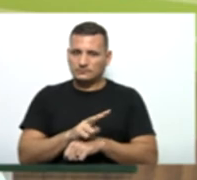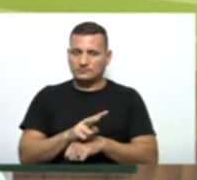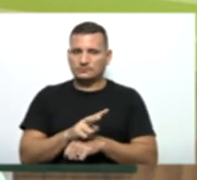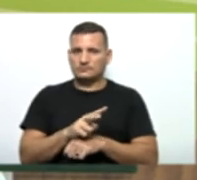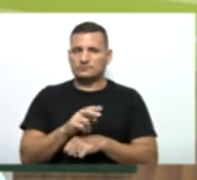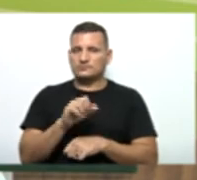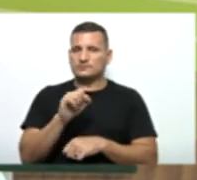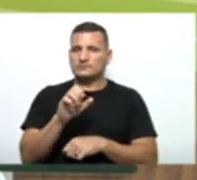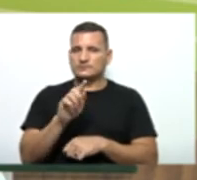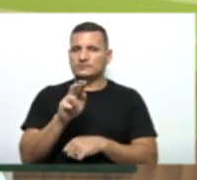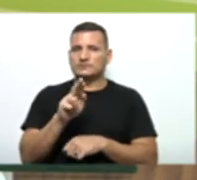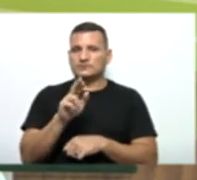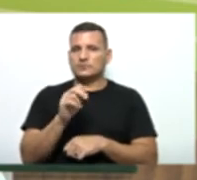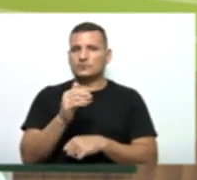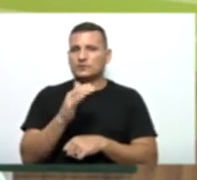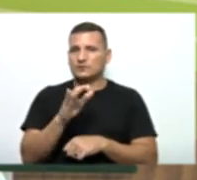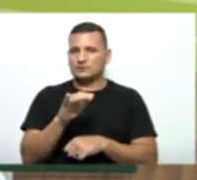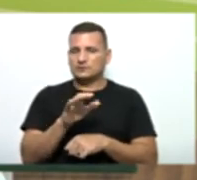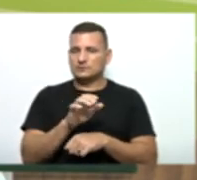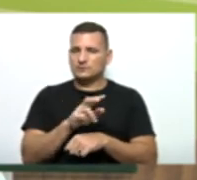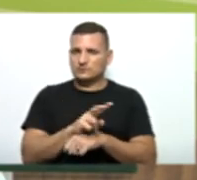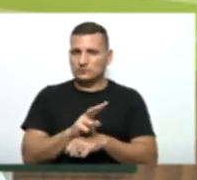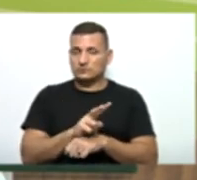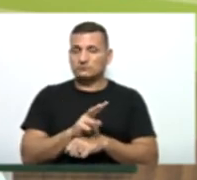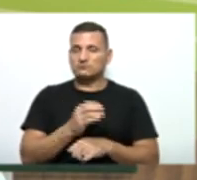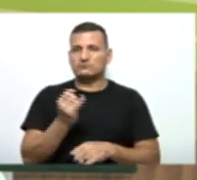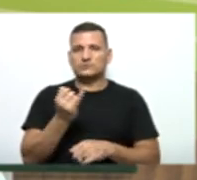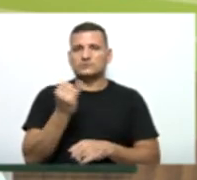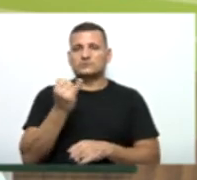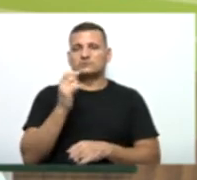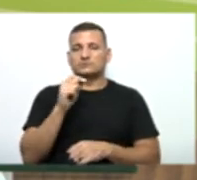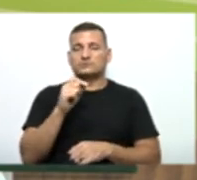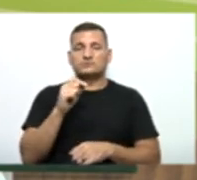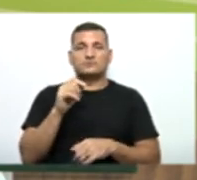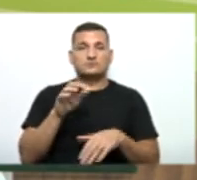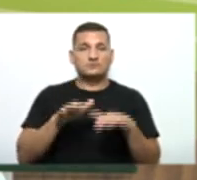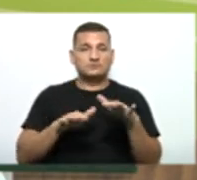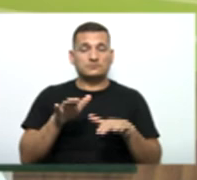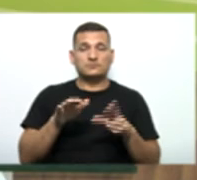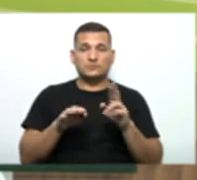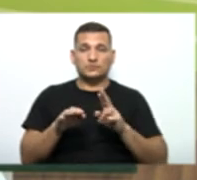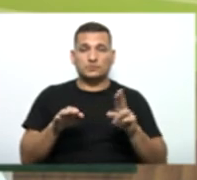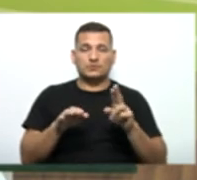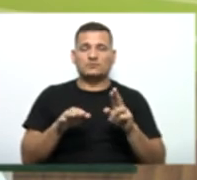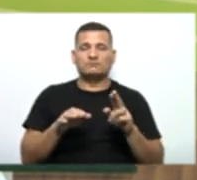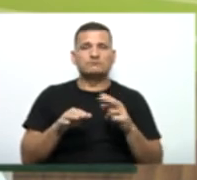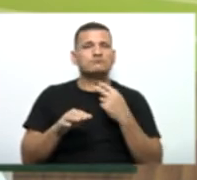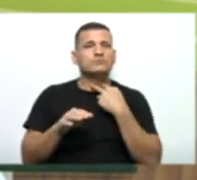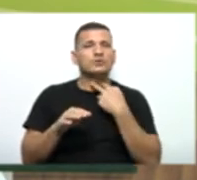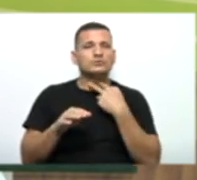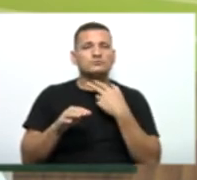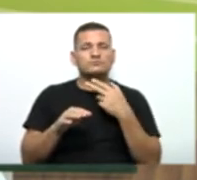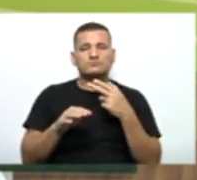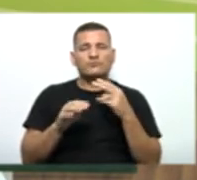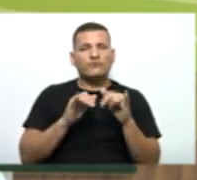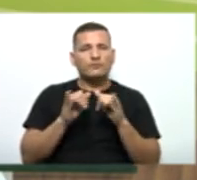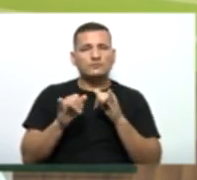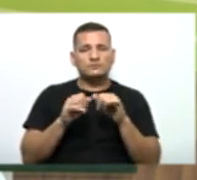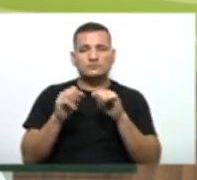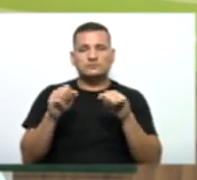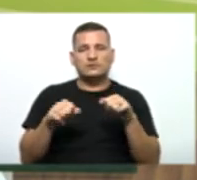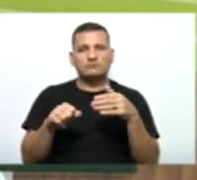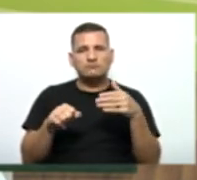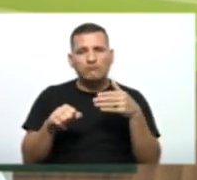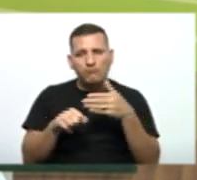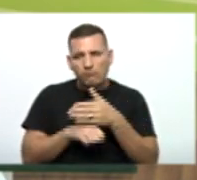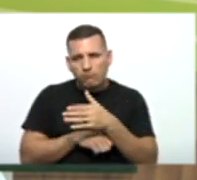É muito importante que, às vezes, o usuário não tenha acesso a um certo tipo de dado de um sistema, por questão